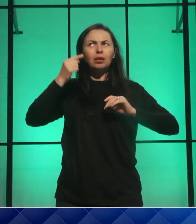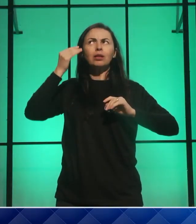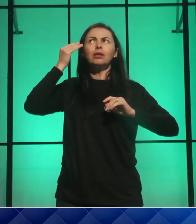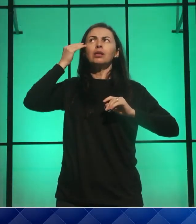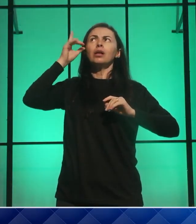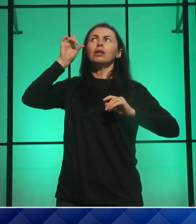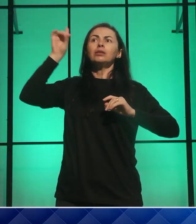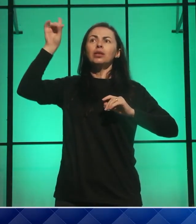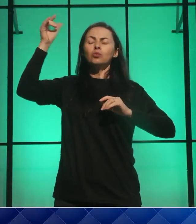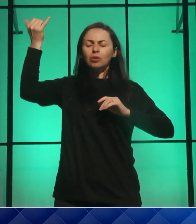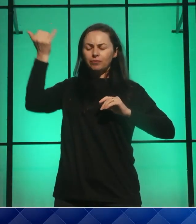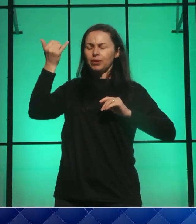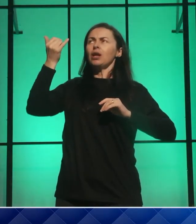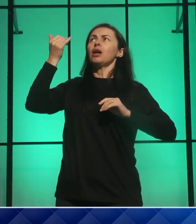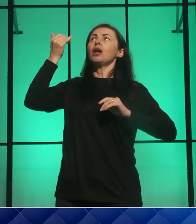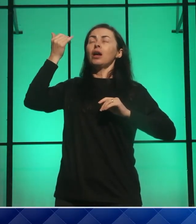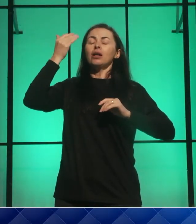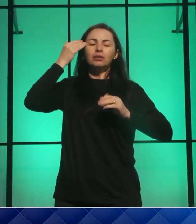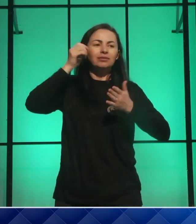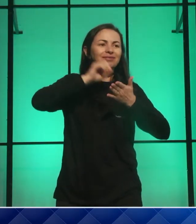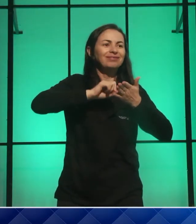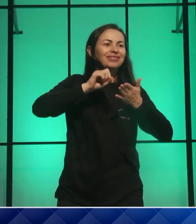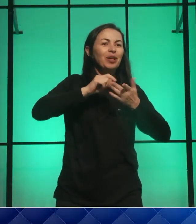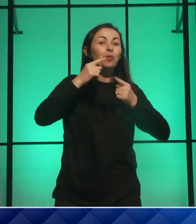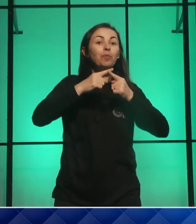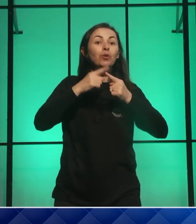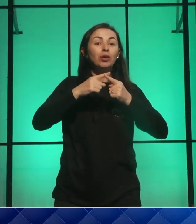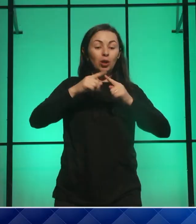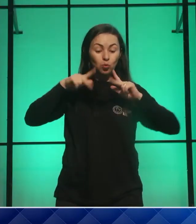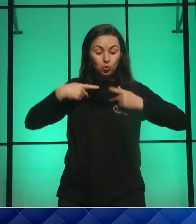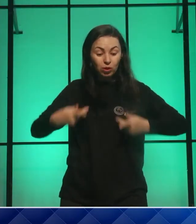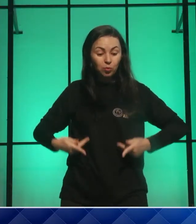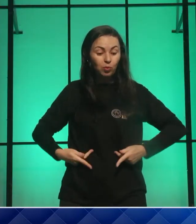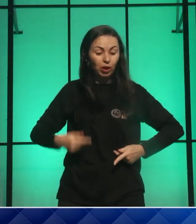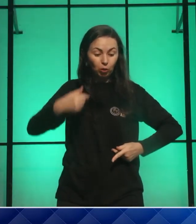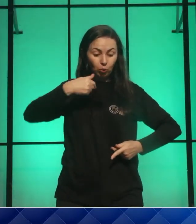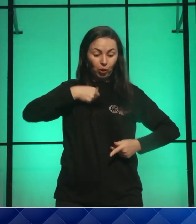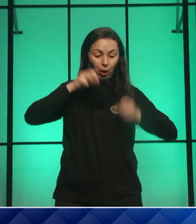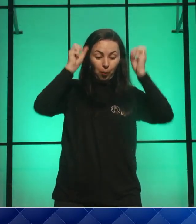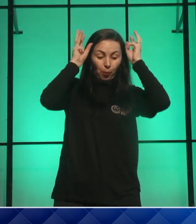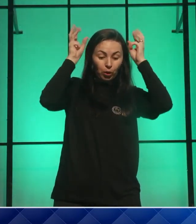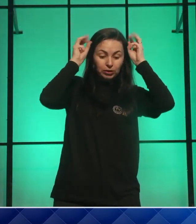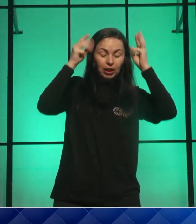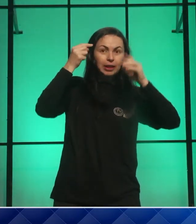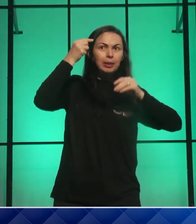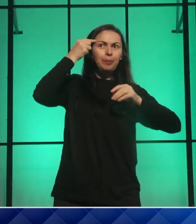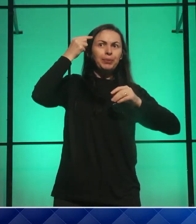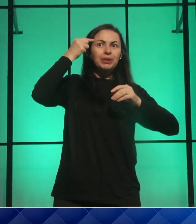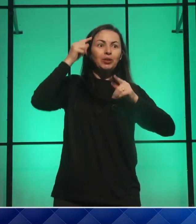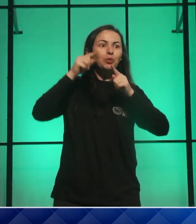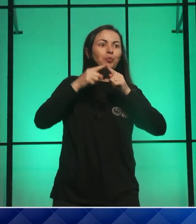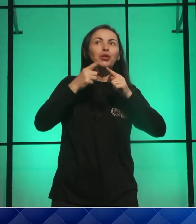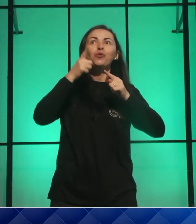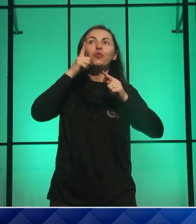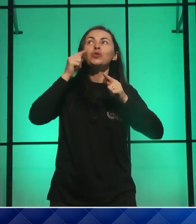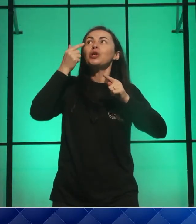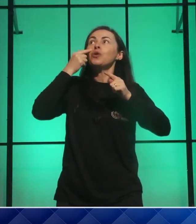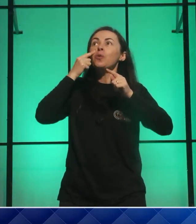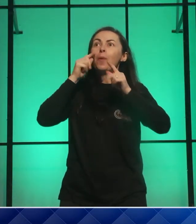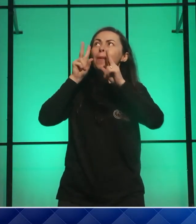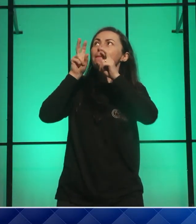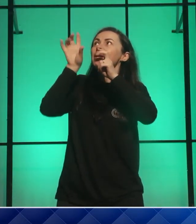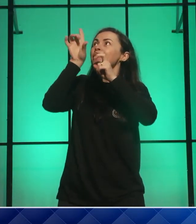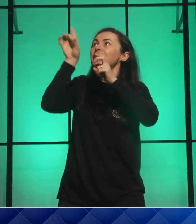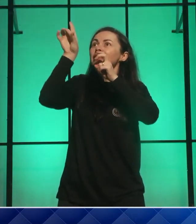E ele, Moisés, está olhando para um Deus que ele não consegue compreender em toda a sua